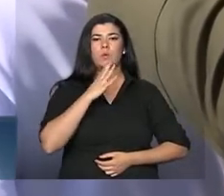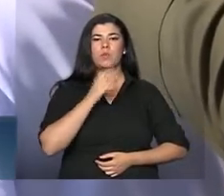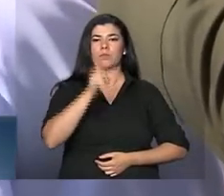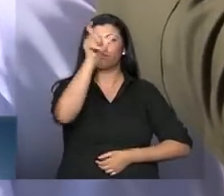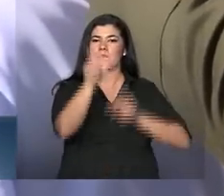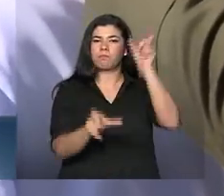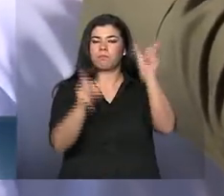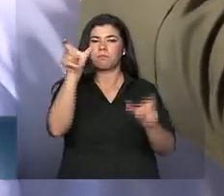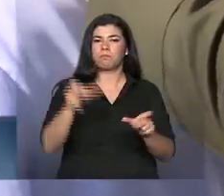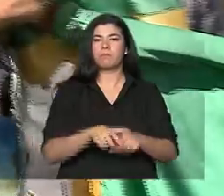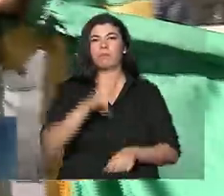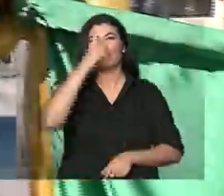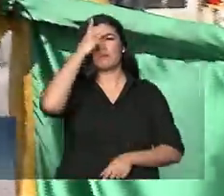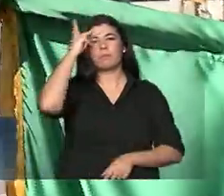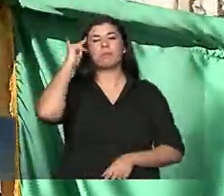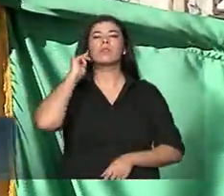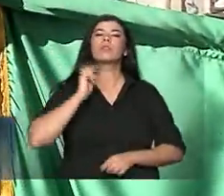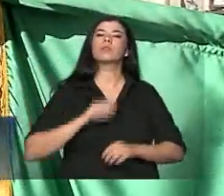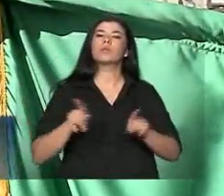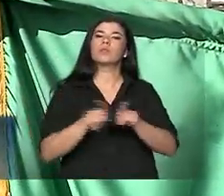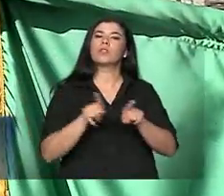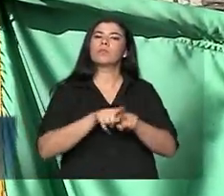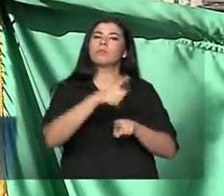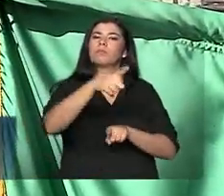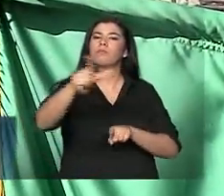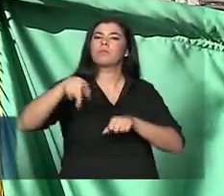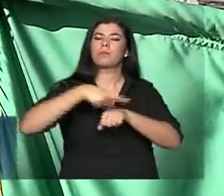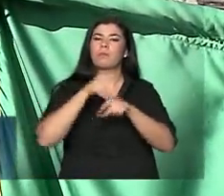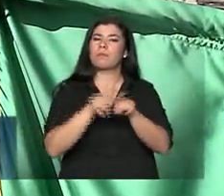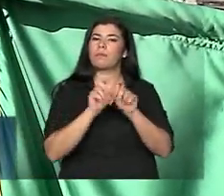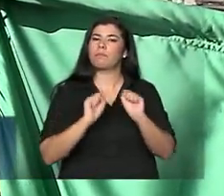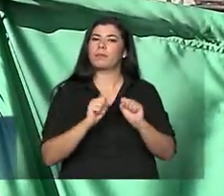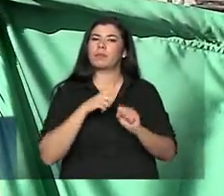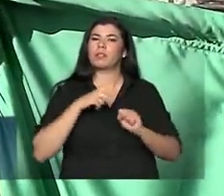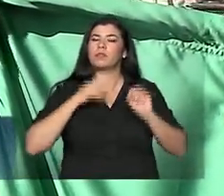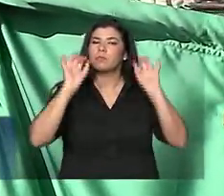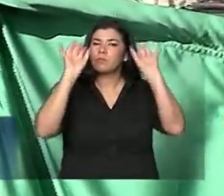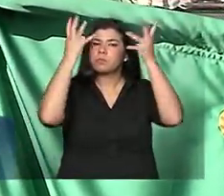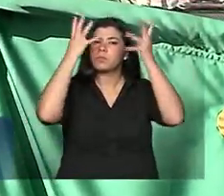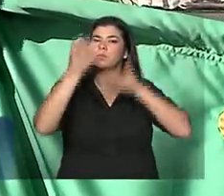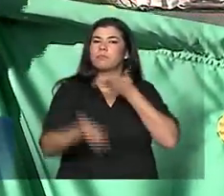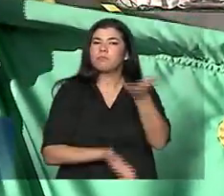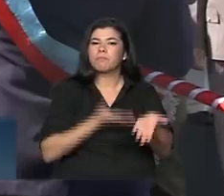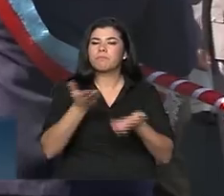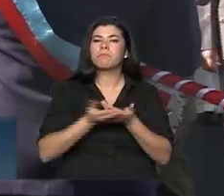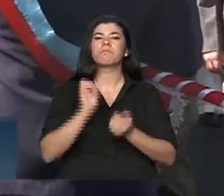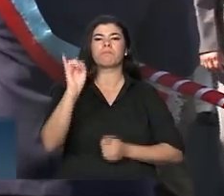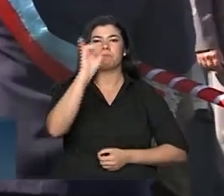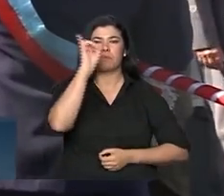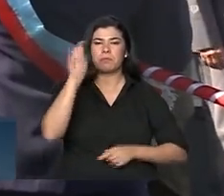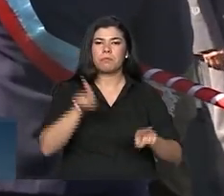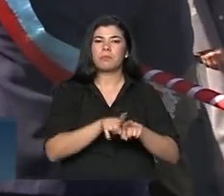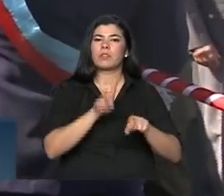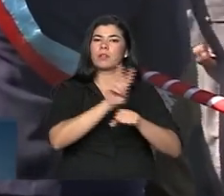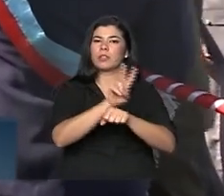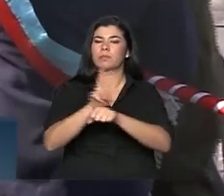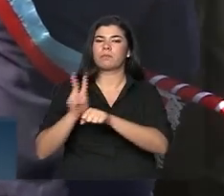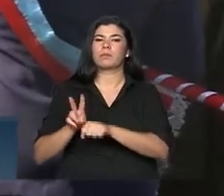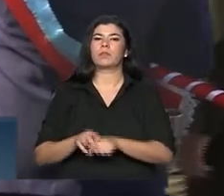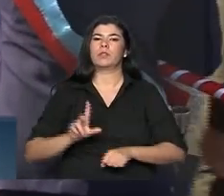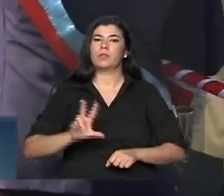personalidades civis, militares, brasileiras ou estrangeiras que tenham prestado notáveis serviços ao país ou que tenham